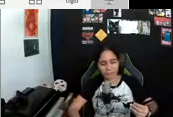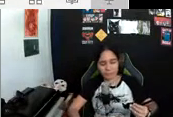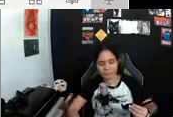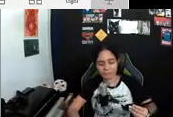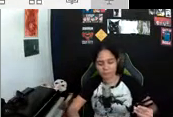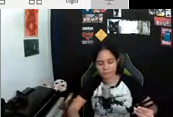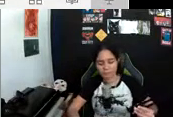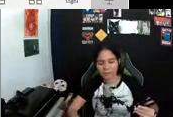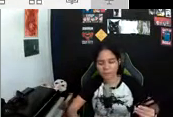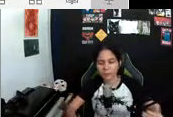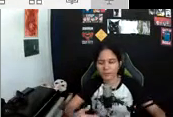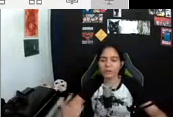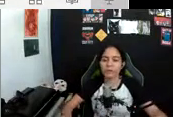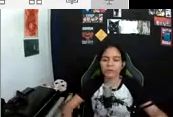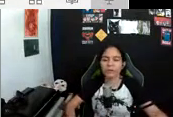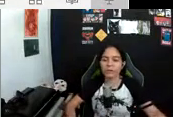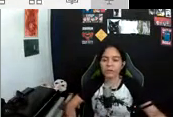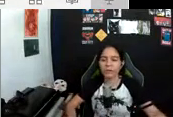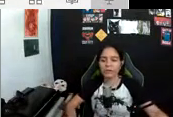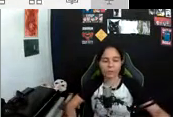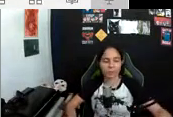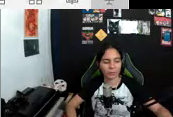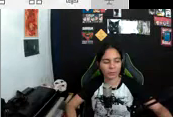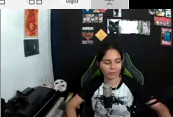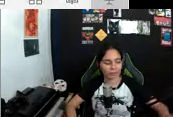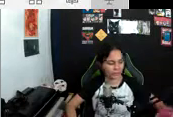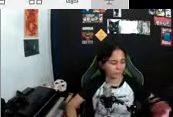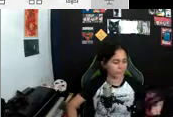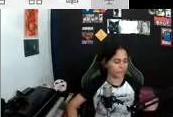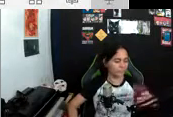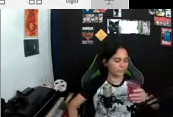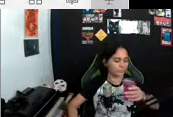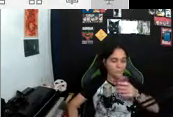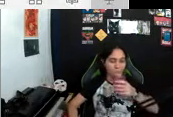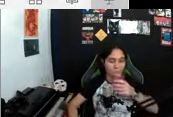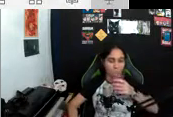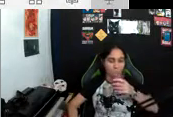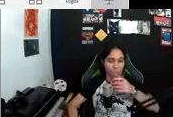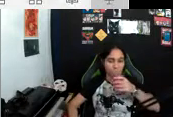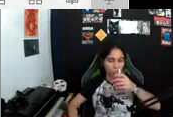dizer? Qual o sentido de ter essa complementação?